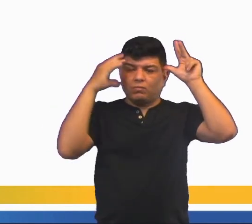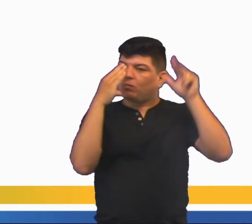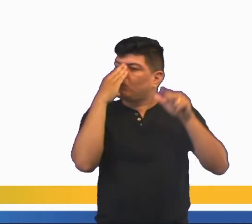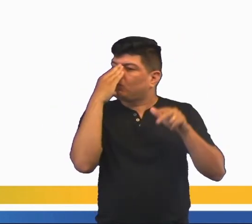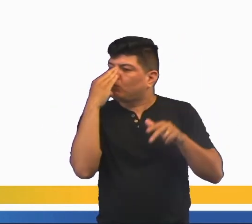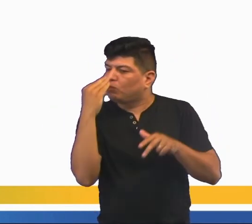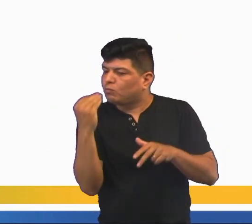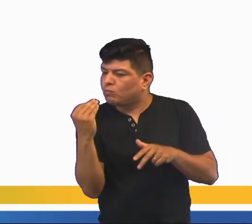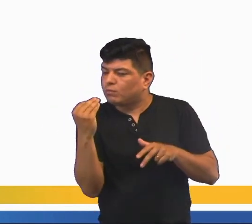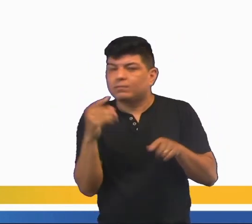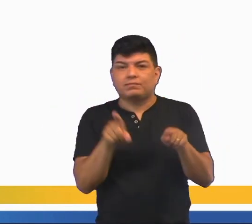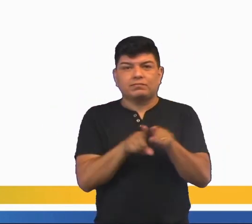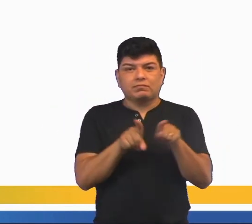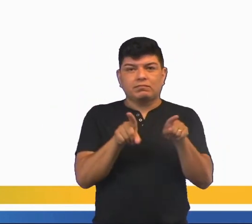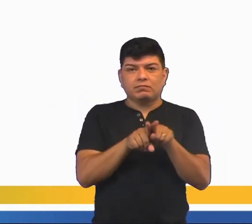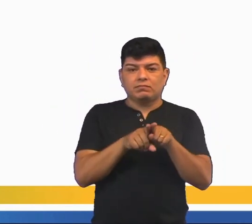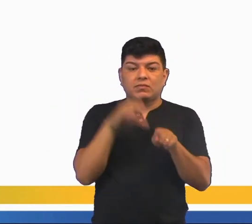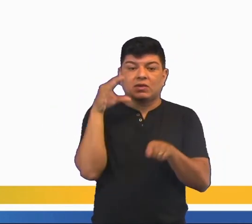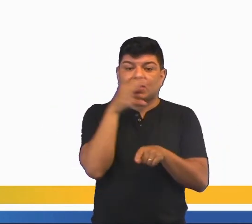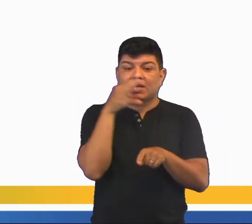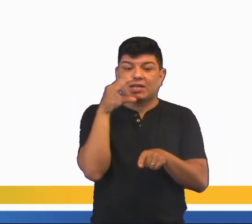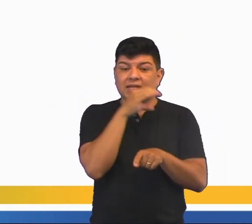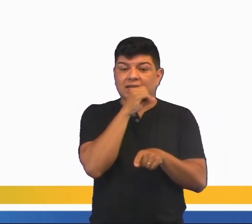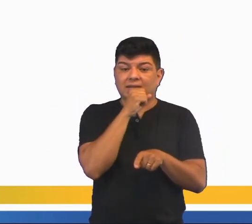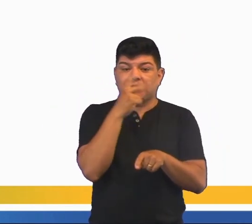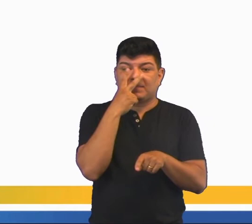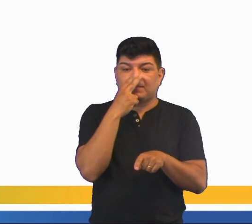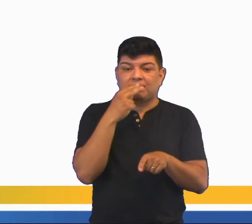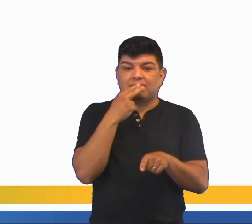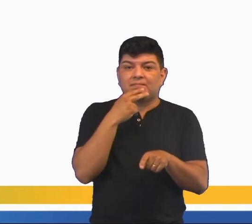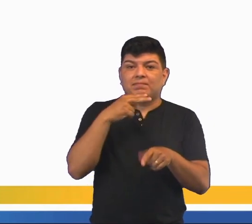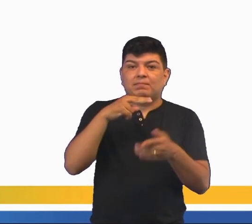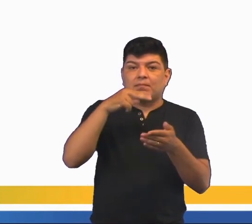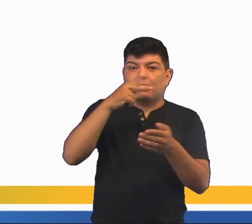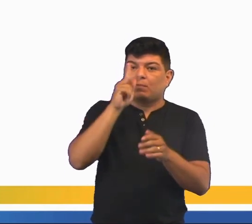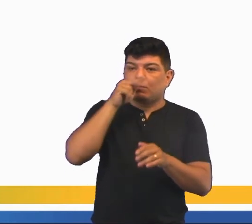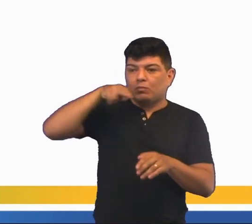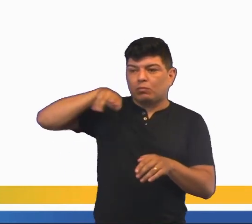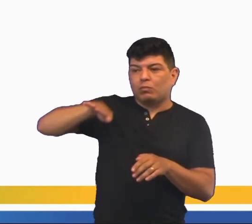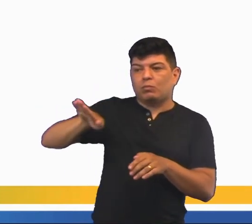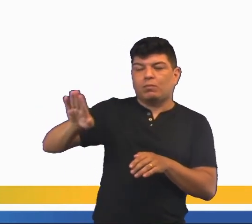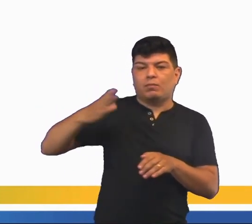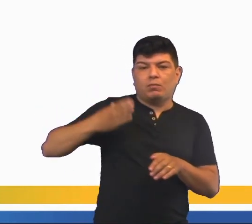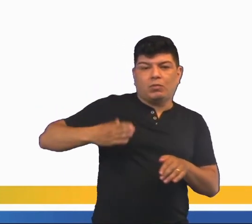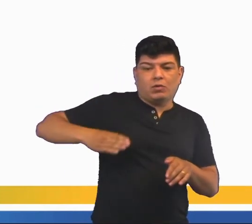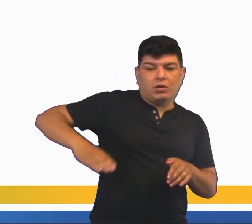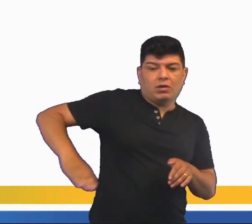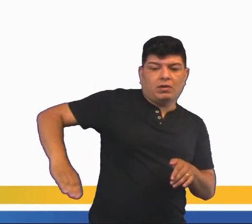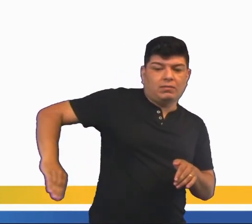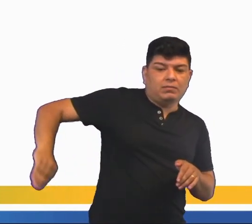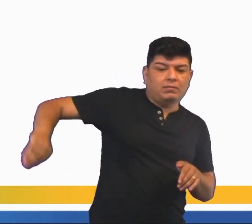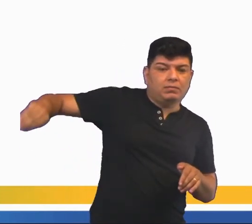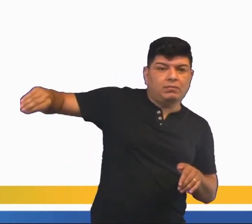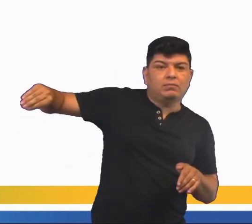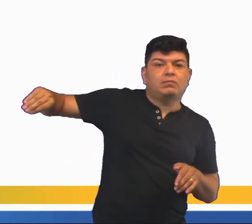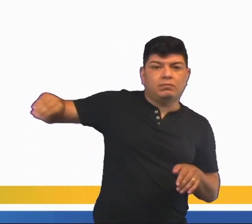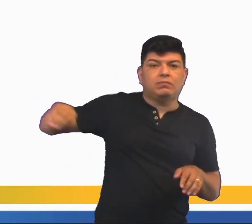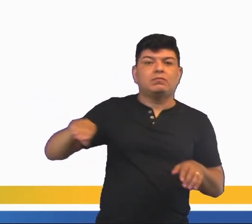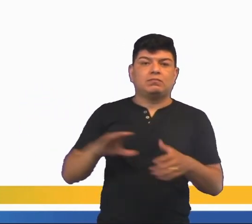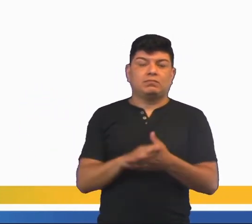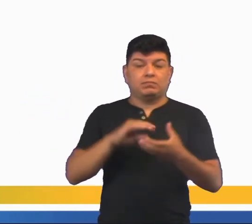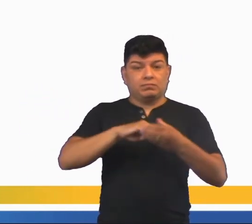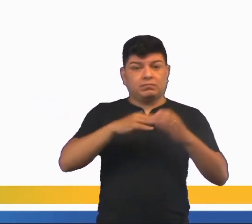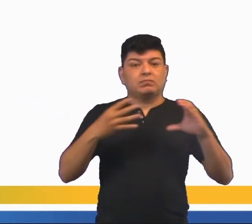focinho pontiagudo e ligeiramente arrebitado e uma cauda longa e espessa, que é